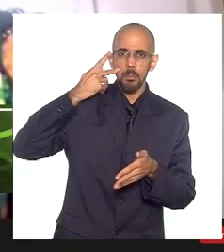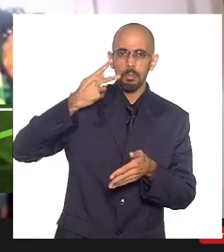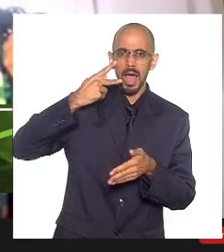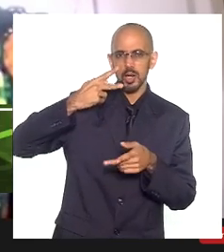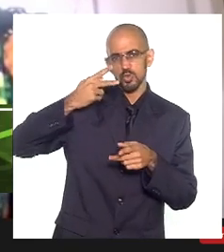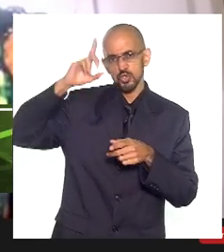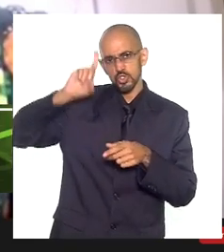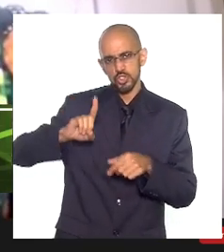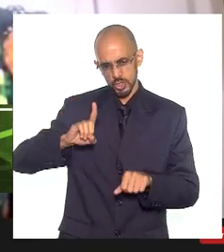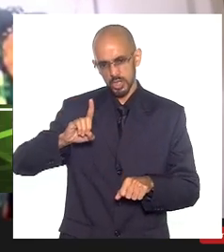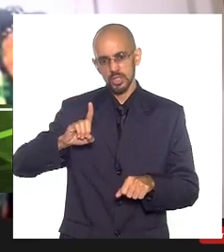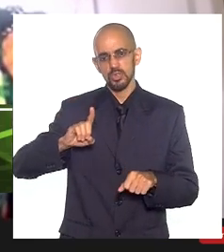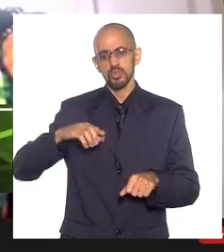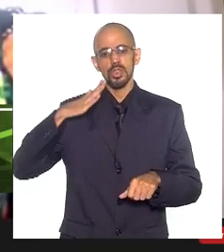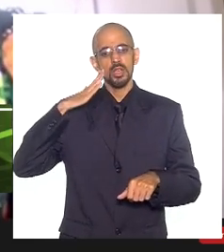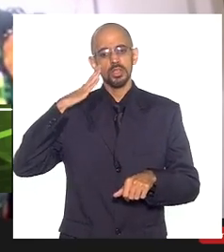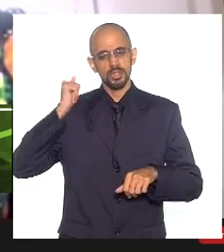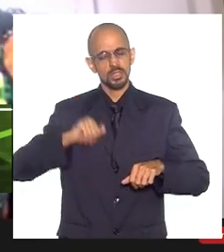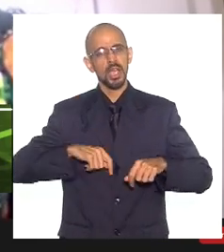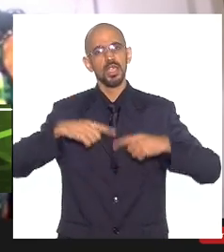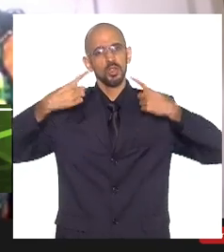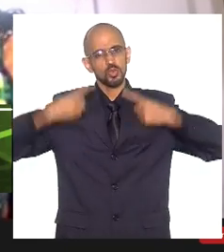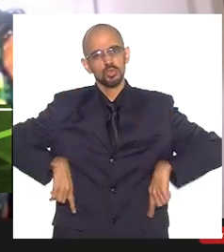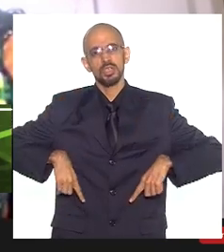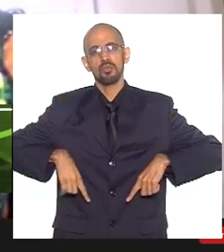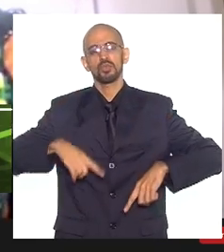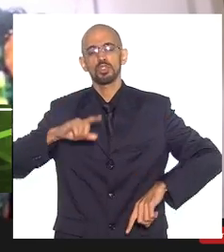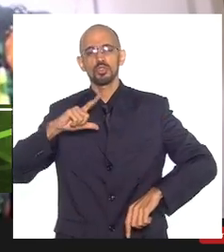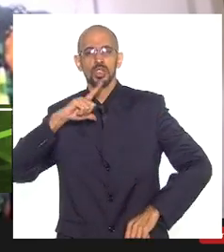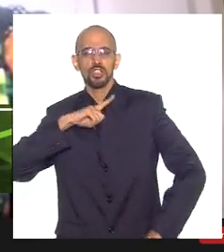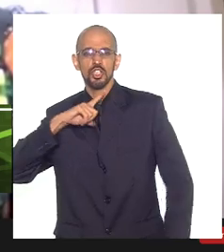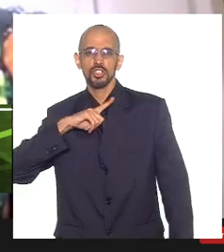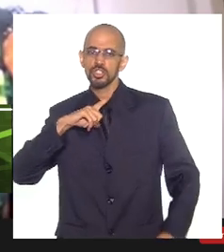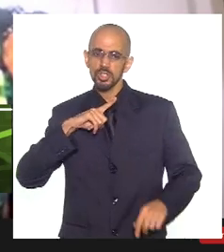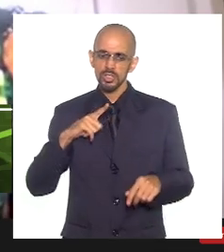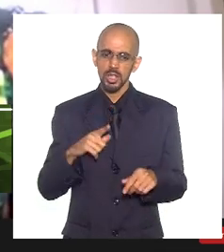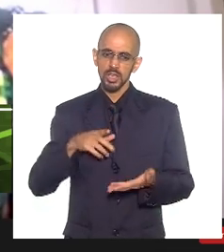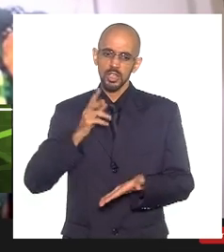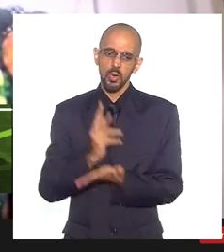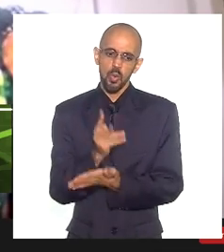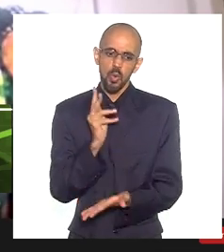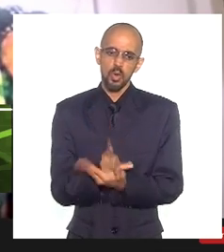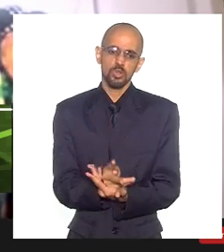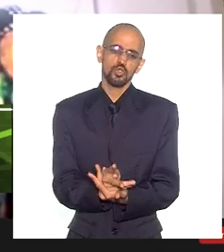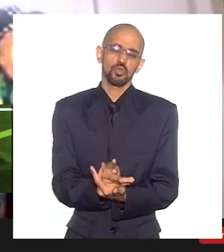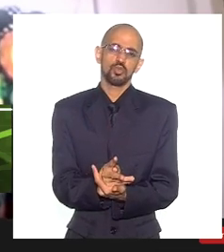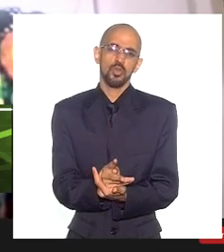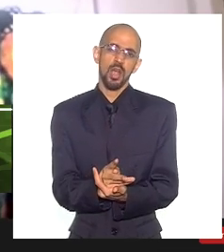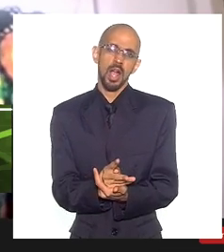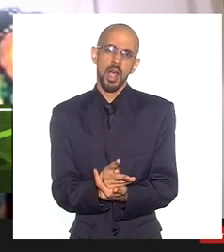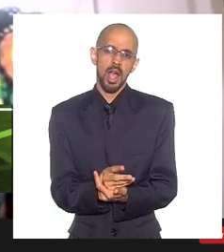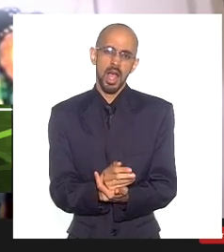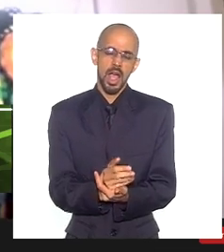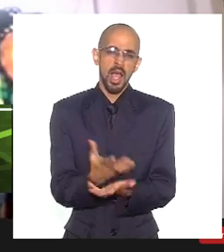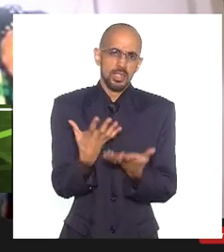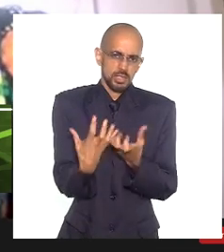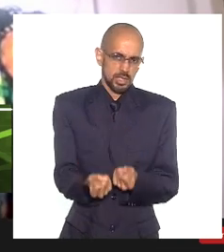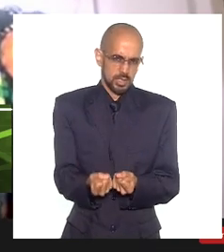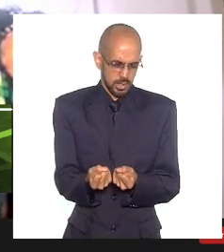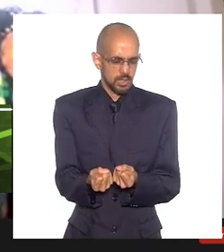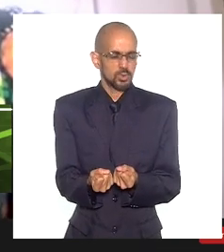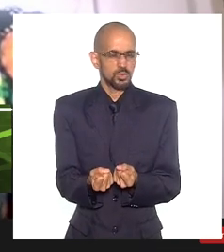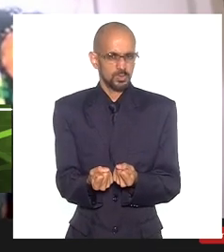universidade e sei bem dos desafios que a gente tem que continuar se submetendo. Mas